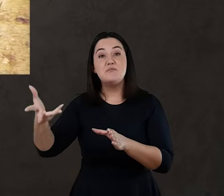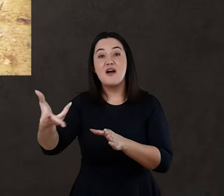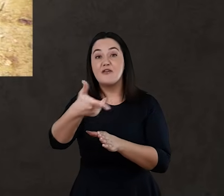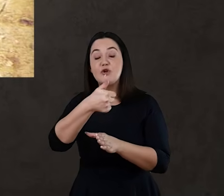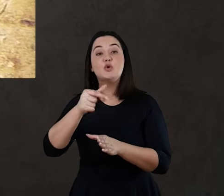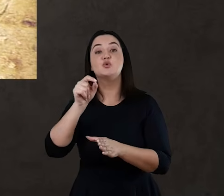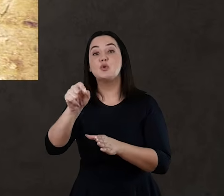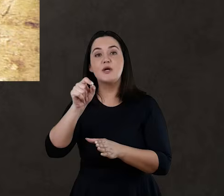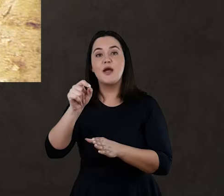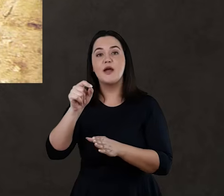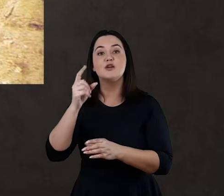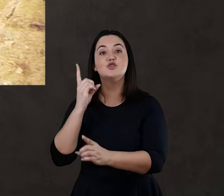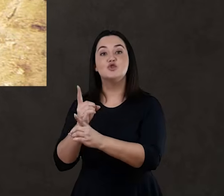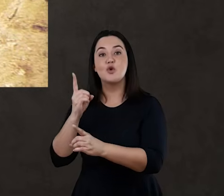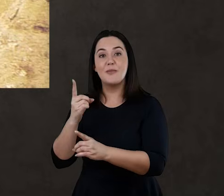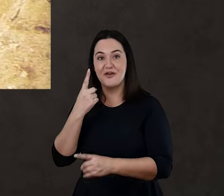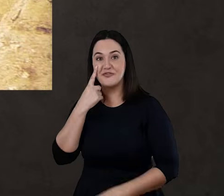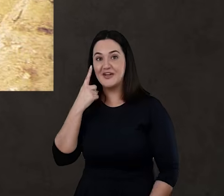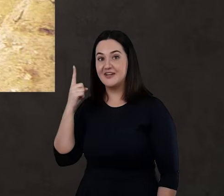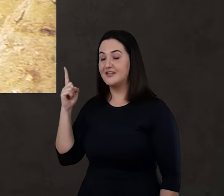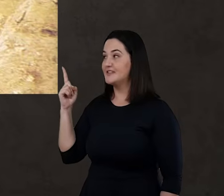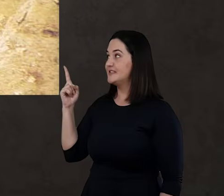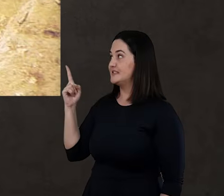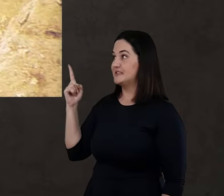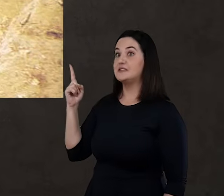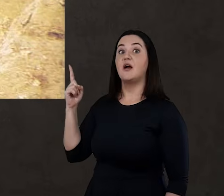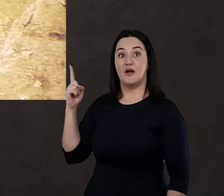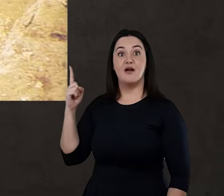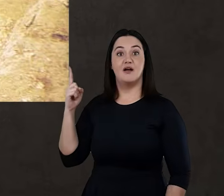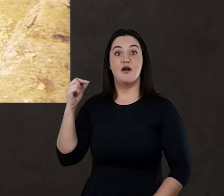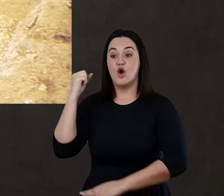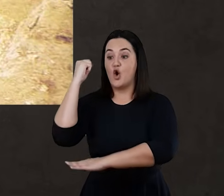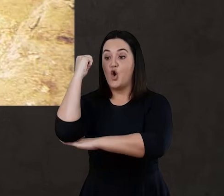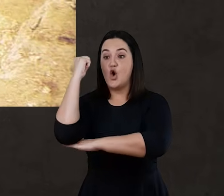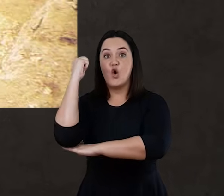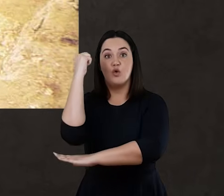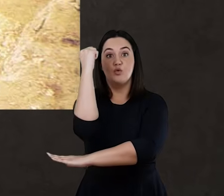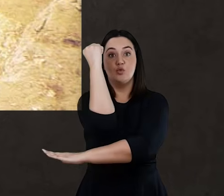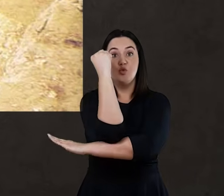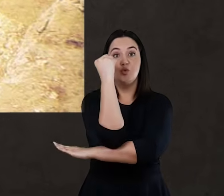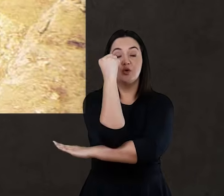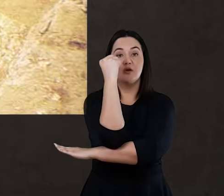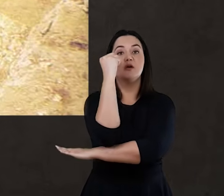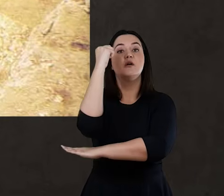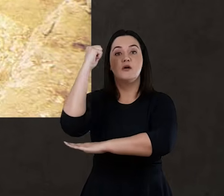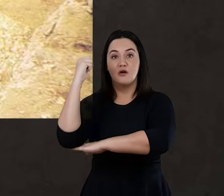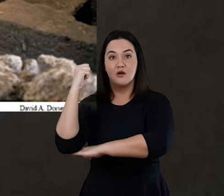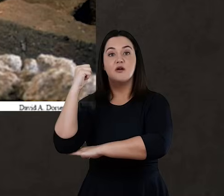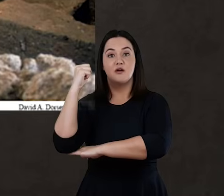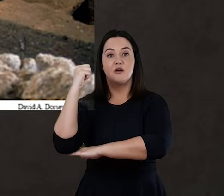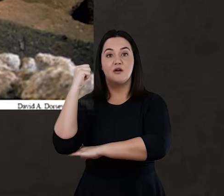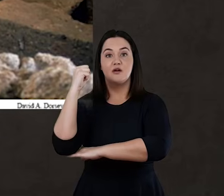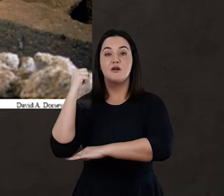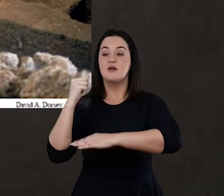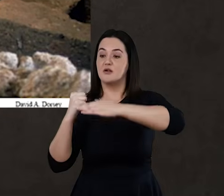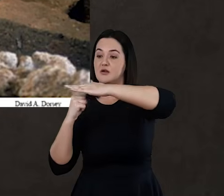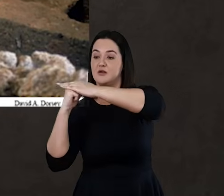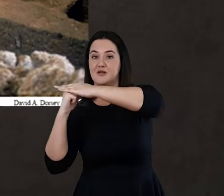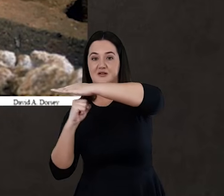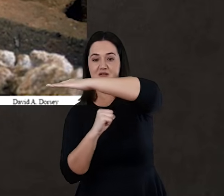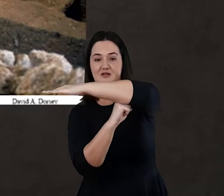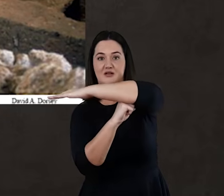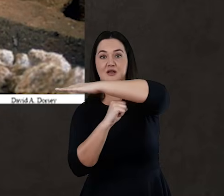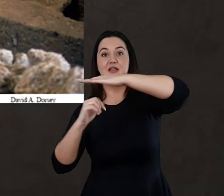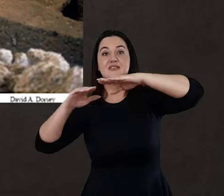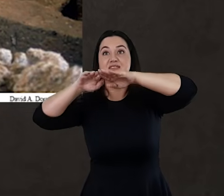mais fantástico foi a descoberta dessas duas colunas centrais que, segundo os engenheiros da equipe, deveriam sustentar o teto